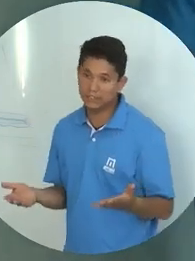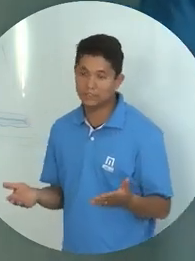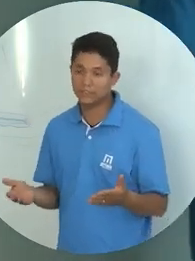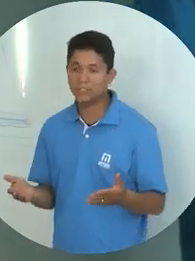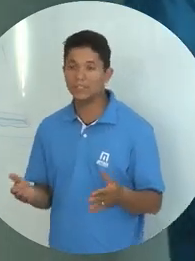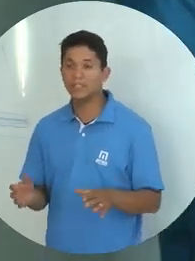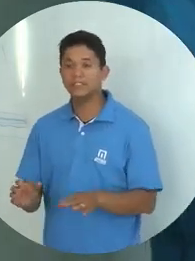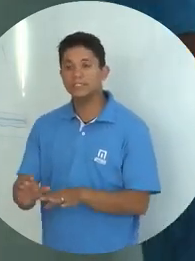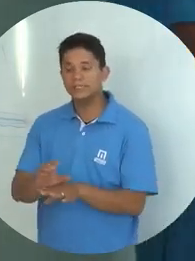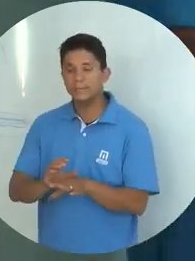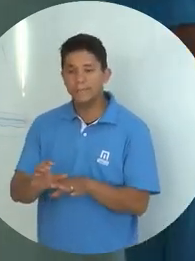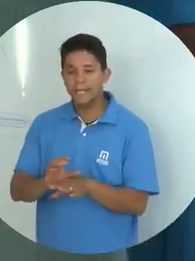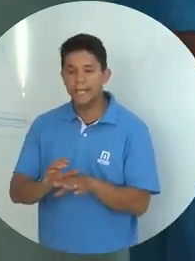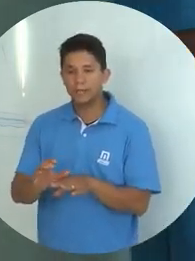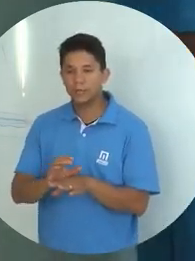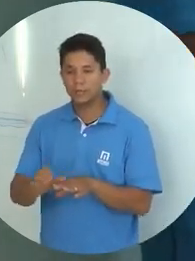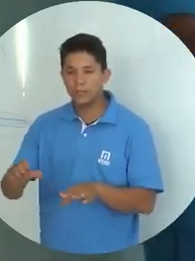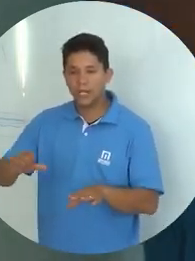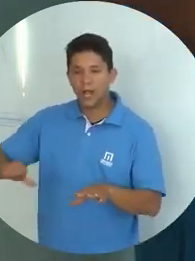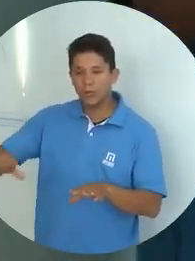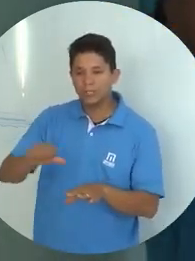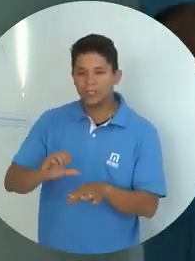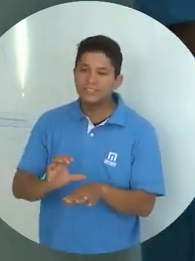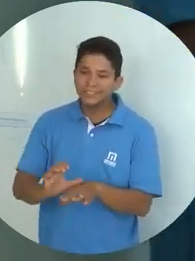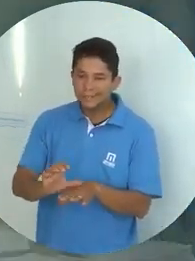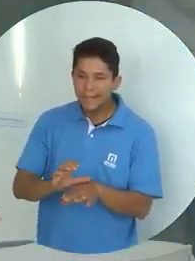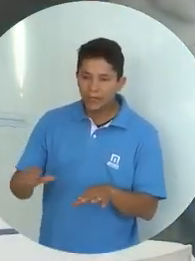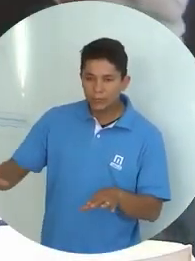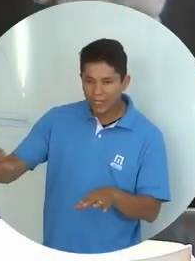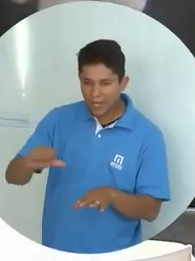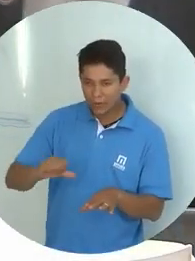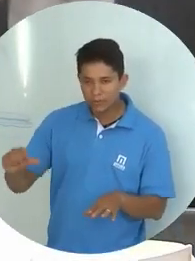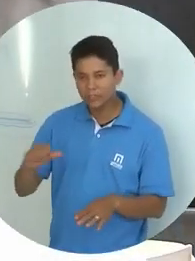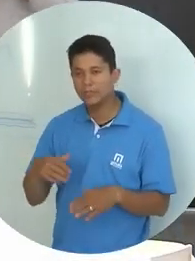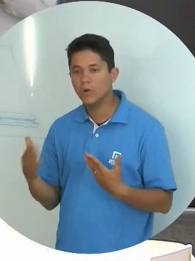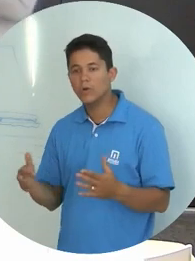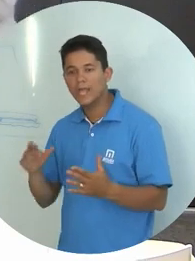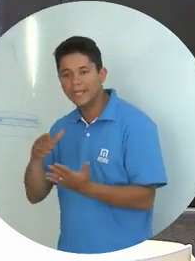de cimento, de resinas expansivas.